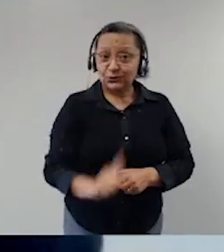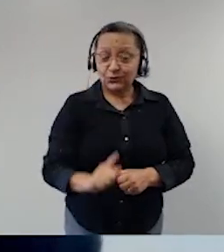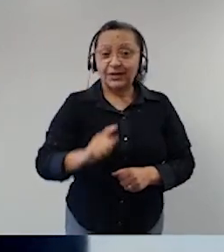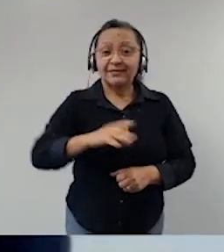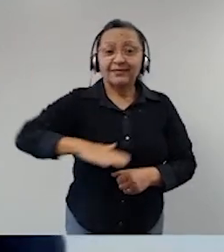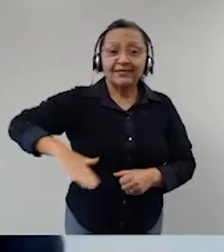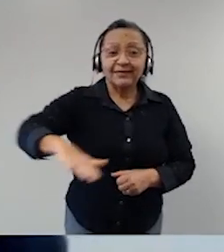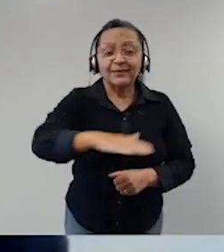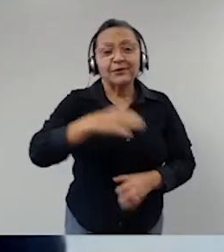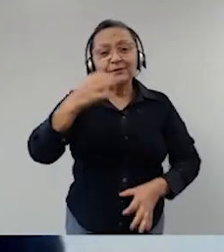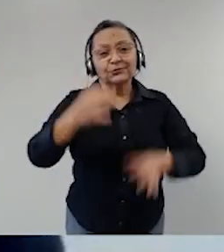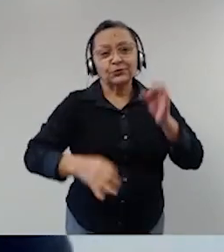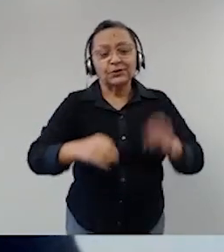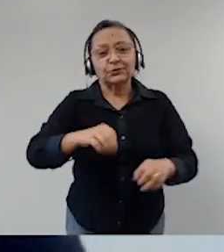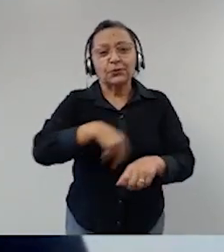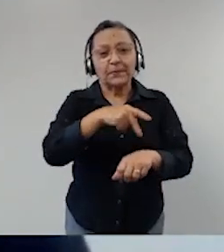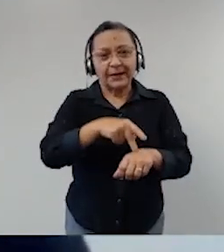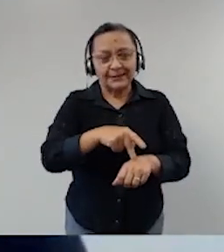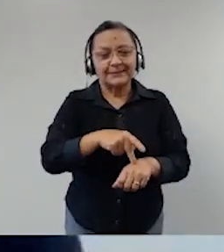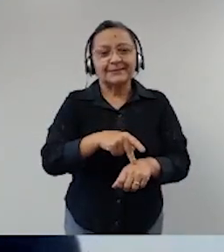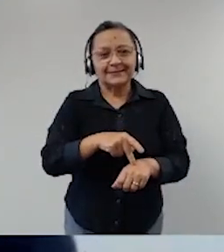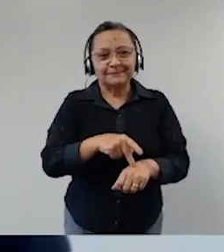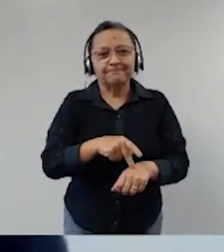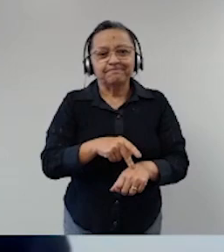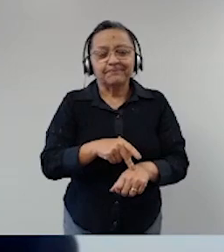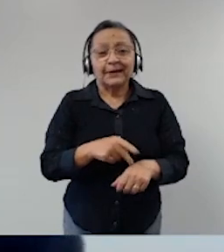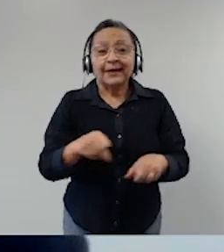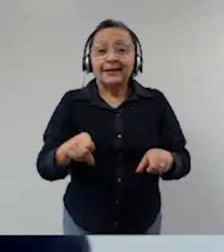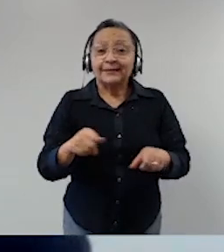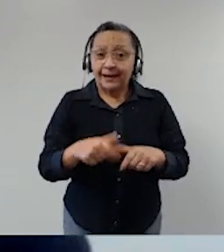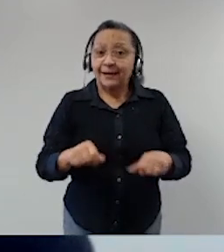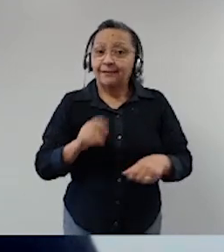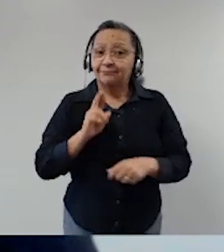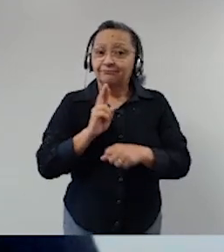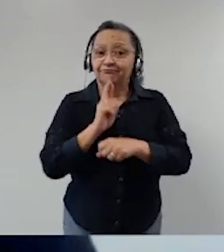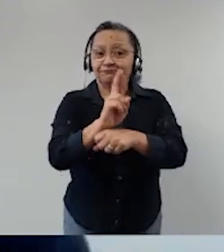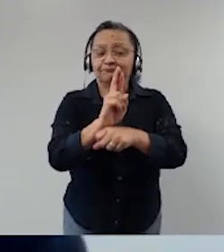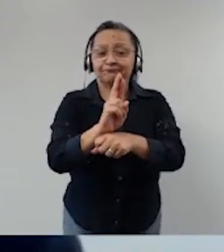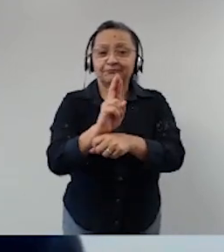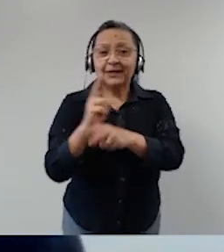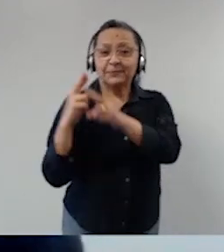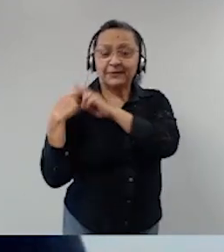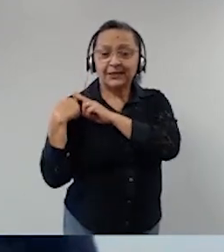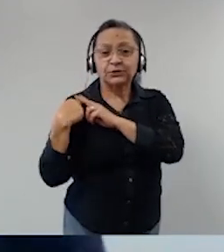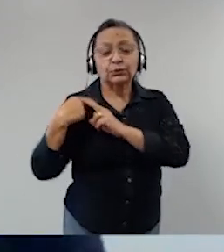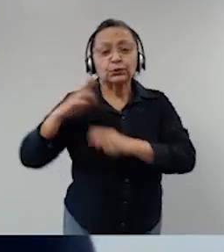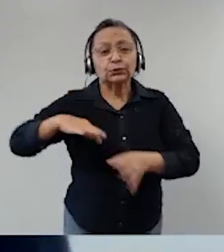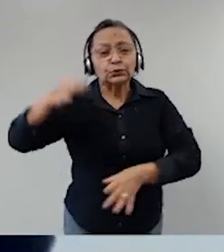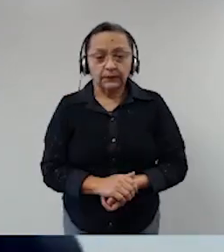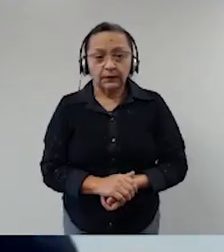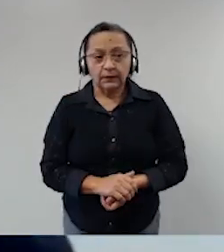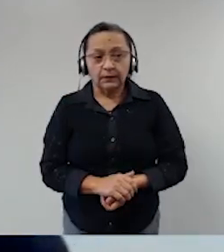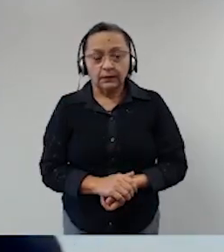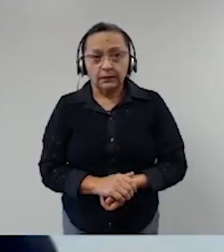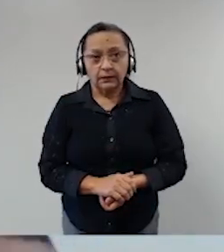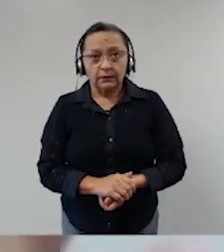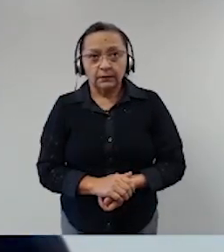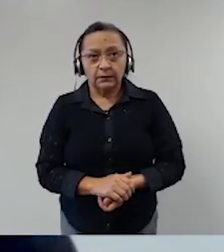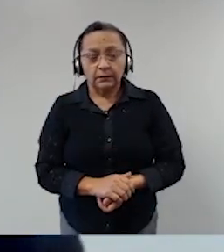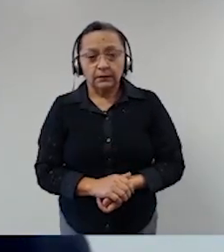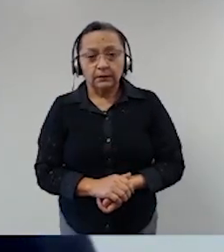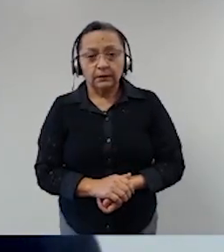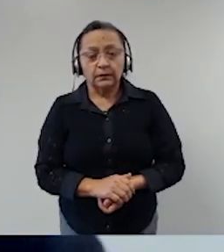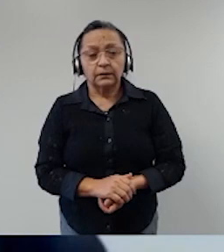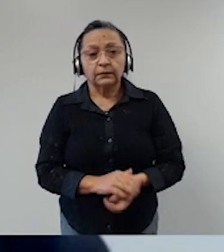jurídico do país, estando hoje à frente do jurídico e da governança dessa gigante.